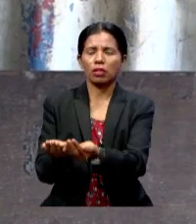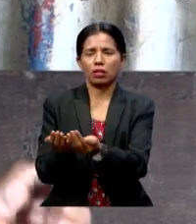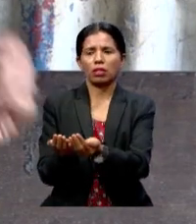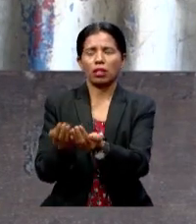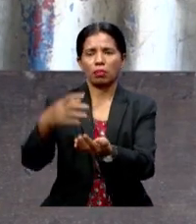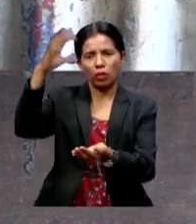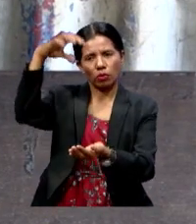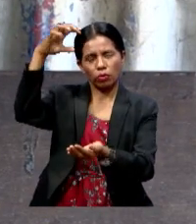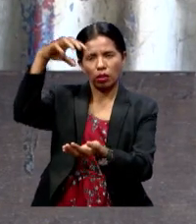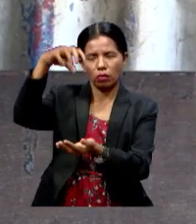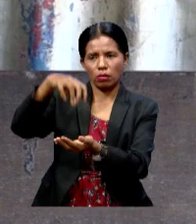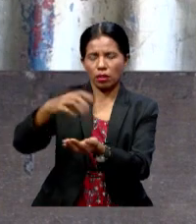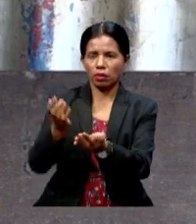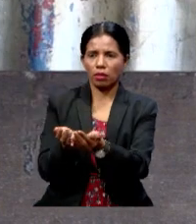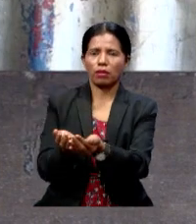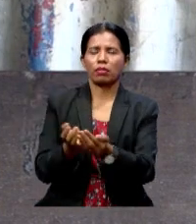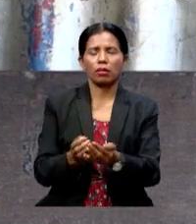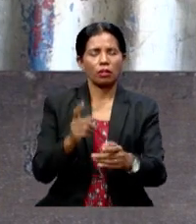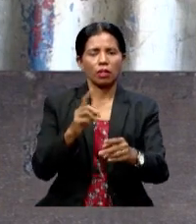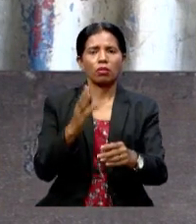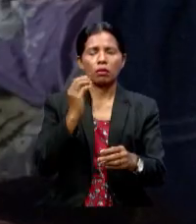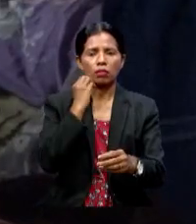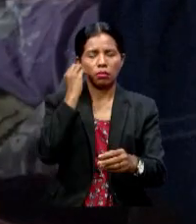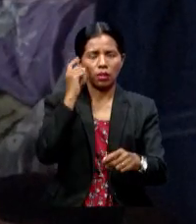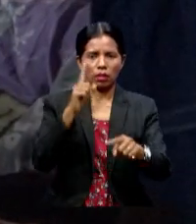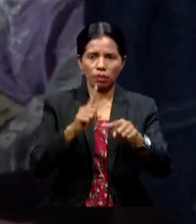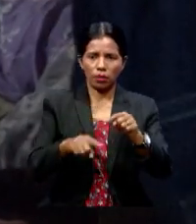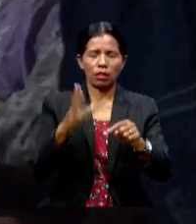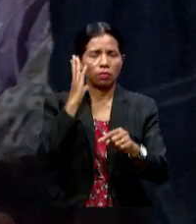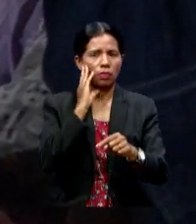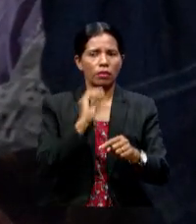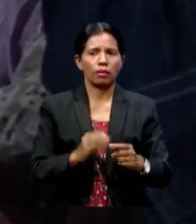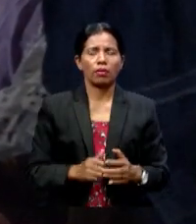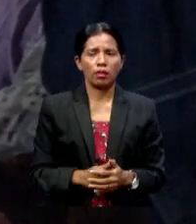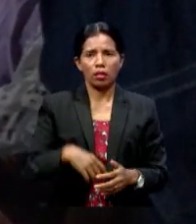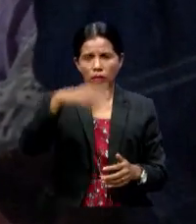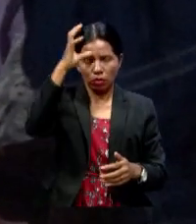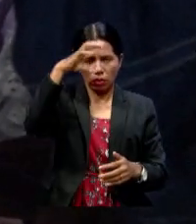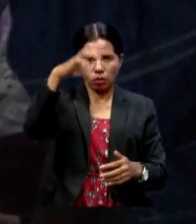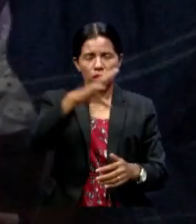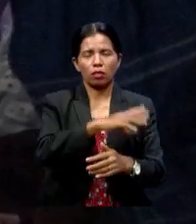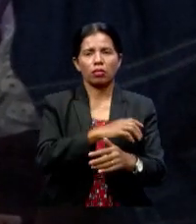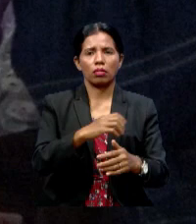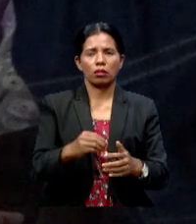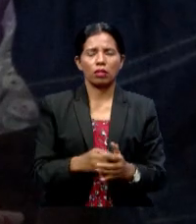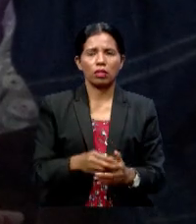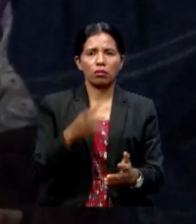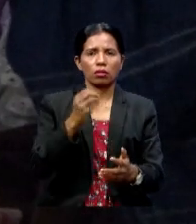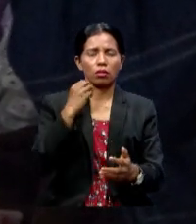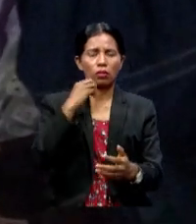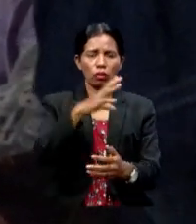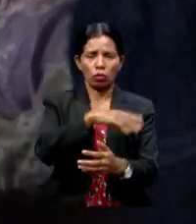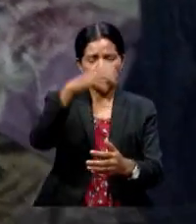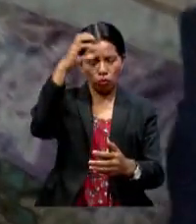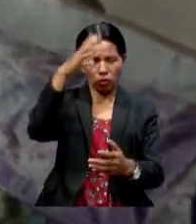aturi udan turu turu ni la, alas turu ni la. Udan nayo na, udan furti na tau.